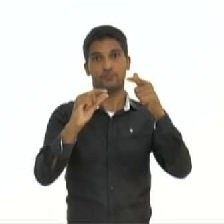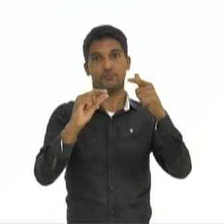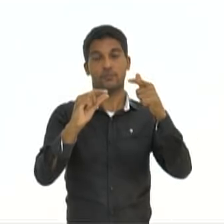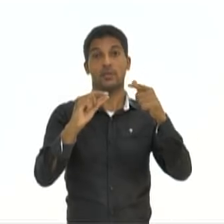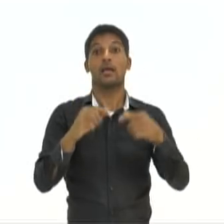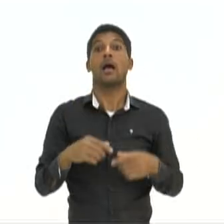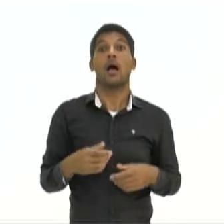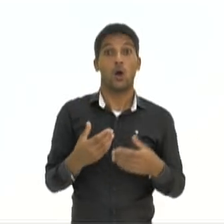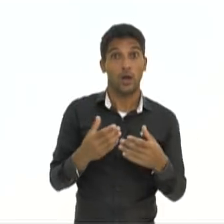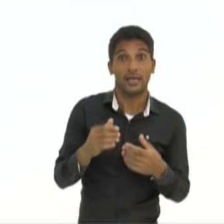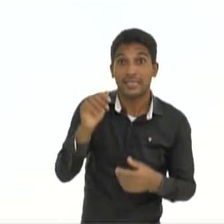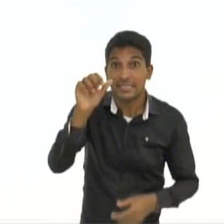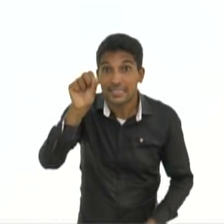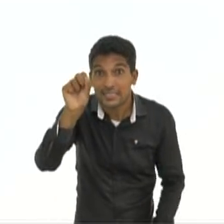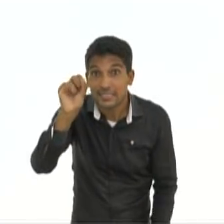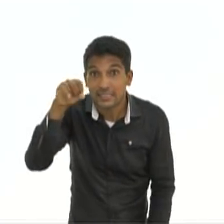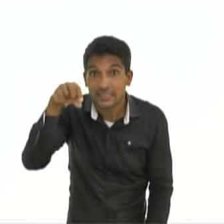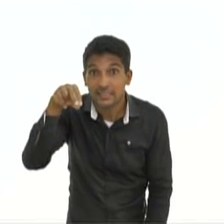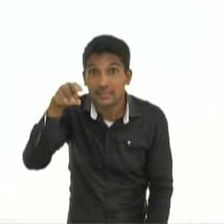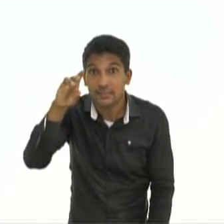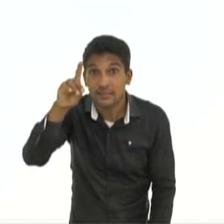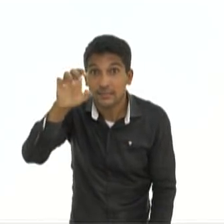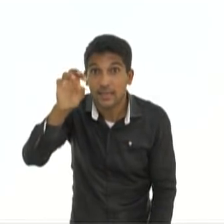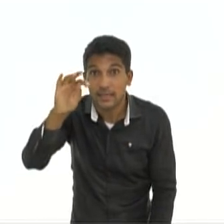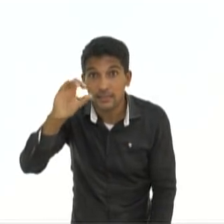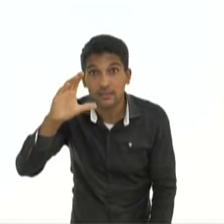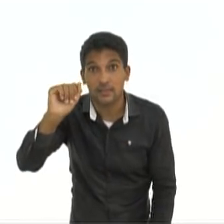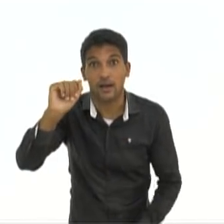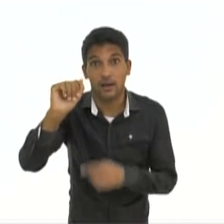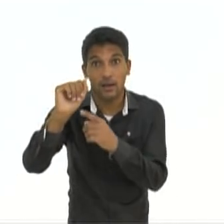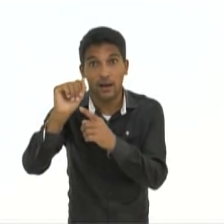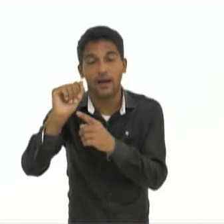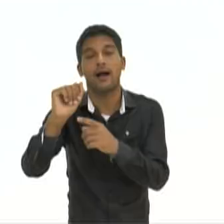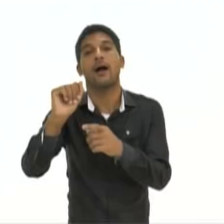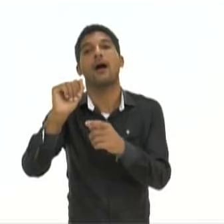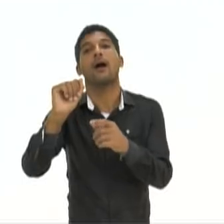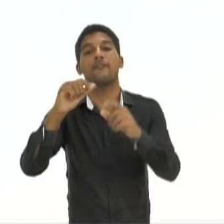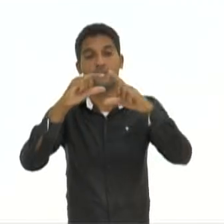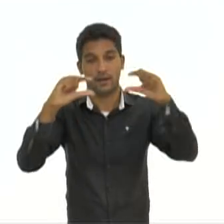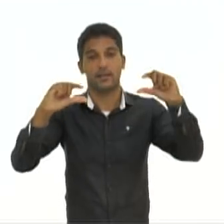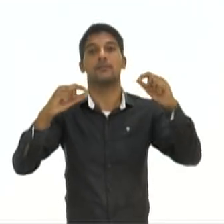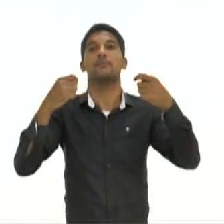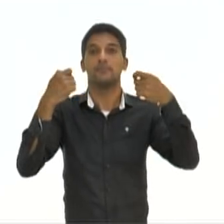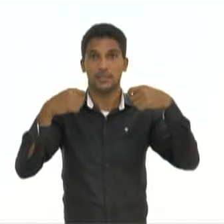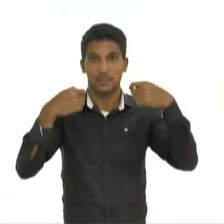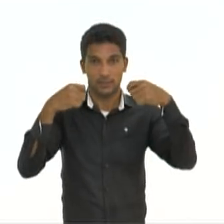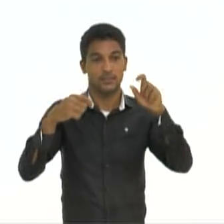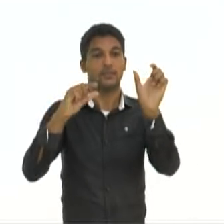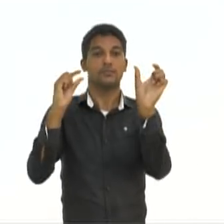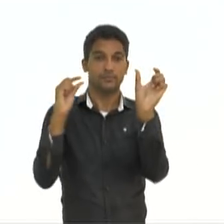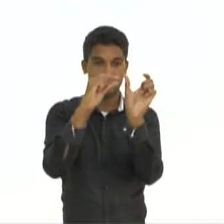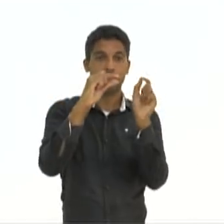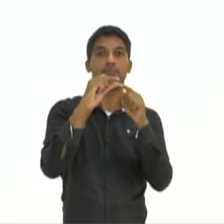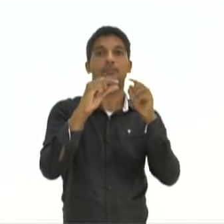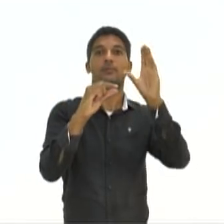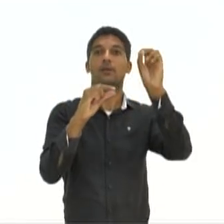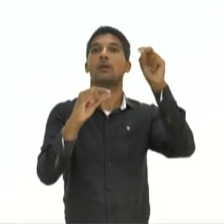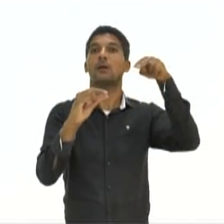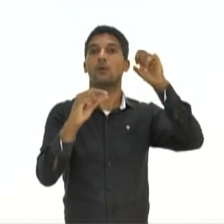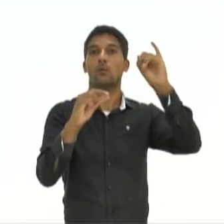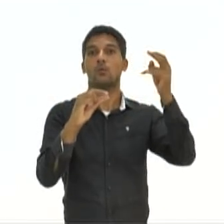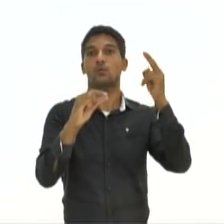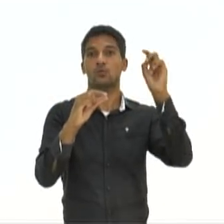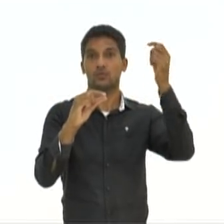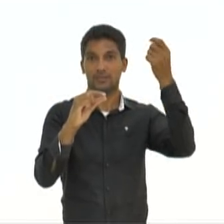conjunções? Então, a gente vai fazer a revisão. Leiam aqui comigo. A gente tem as conjunções aditivas, adversativas, alternativas, conclusivas